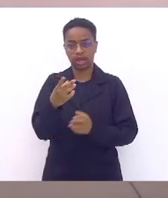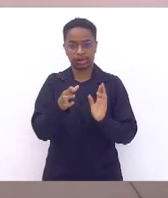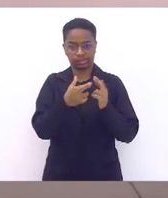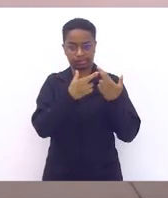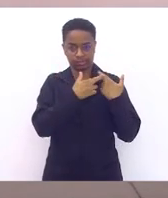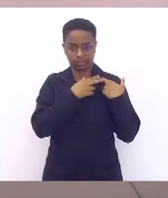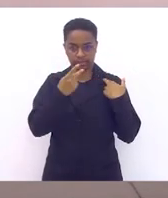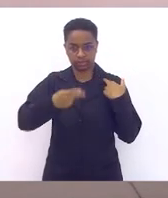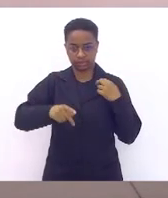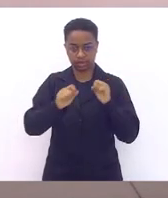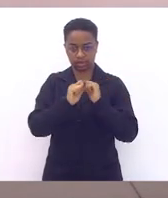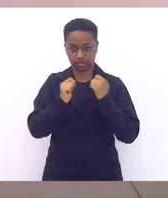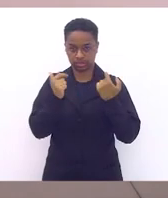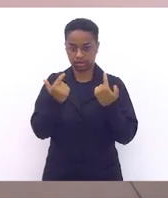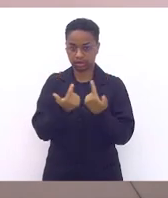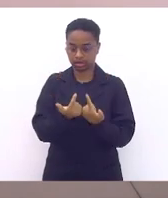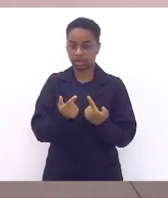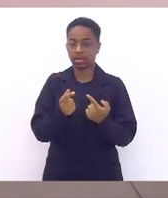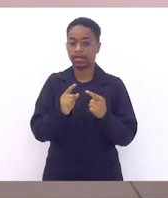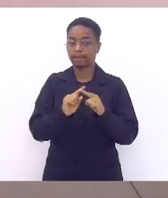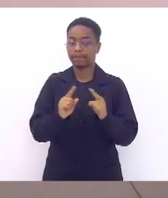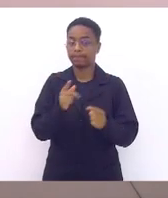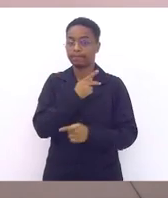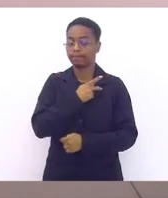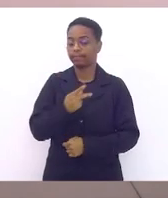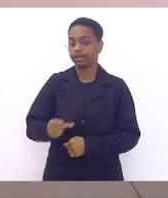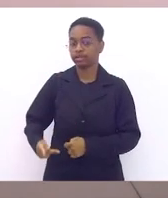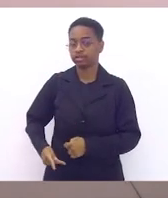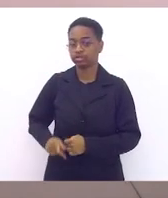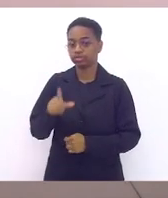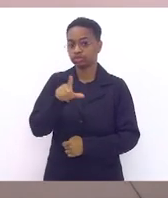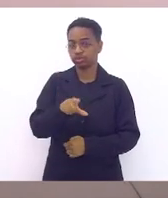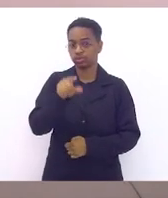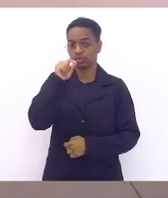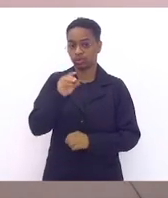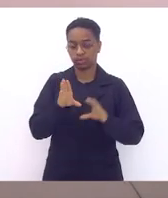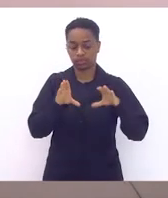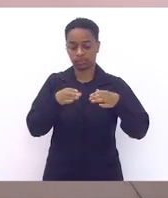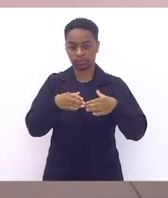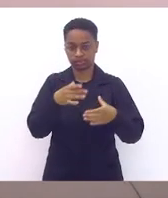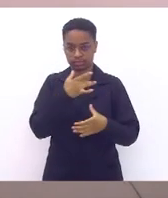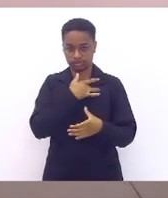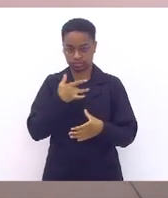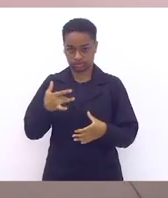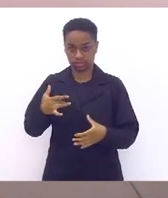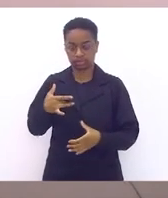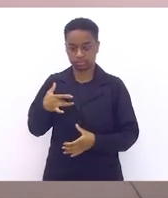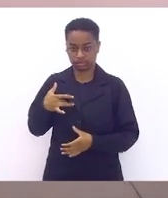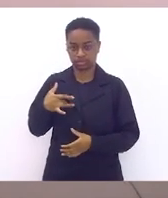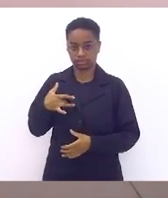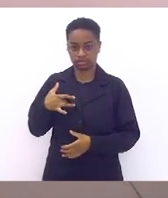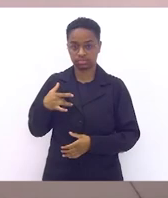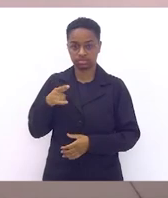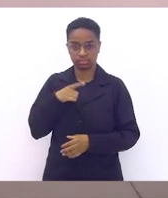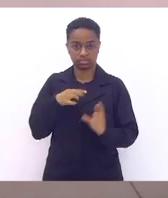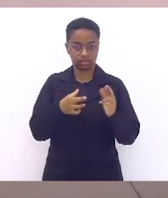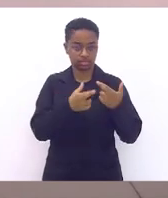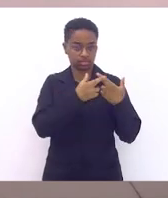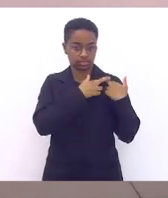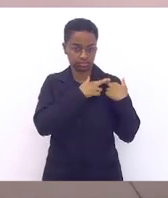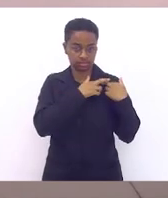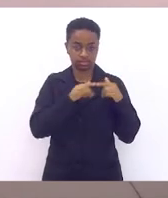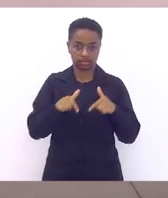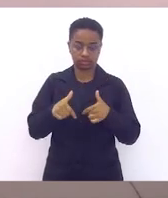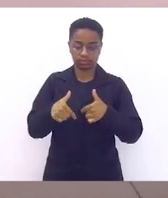Legislativa. A presidência da Casa designou a Comissão de Saúde para proceder à escolha.